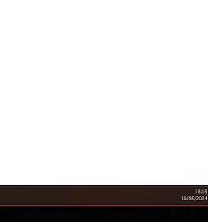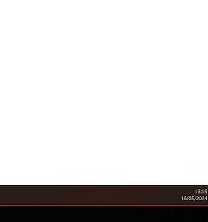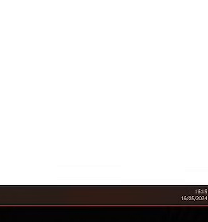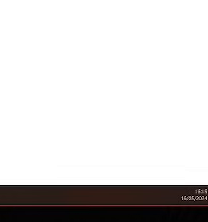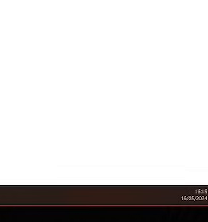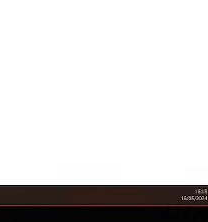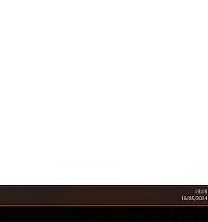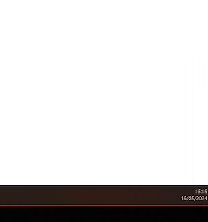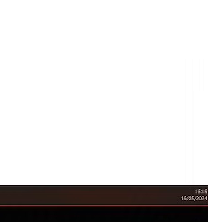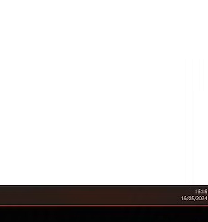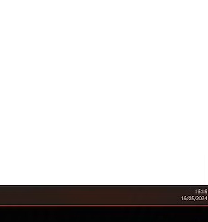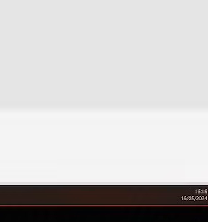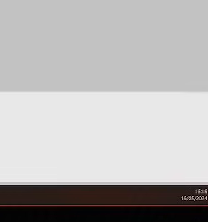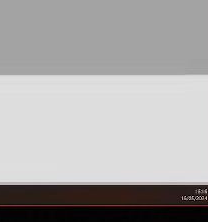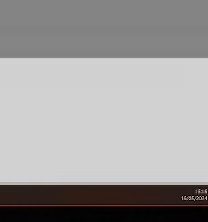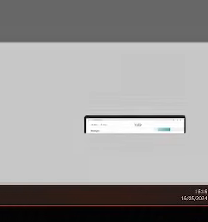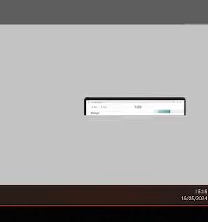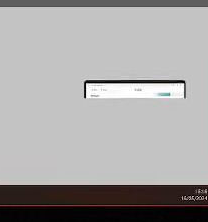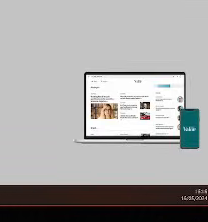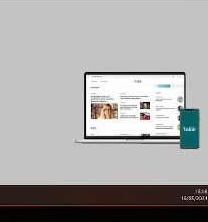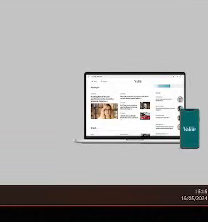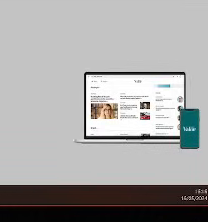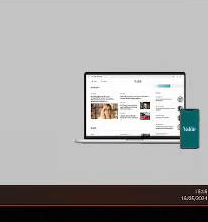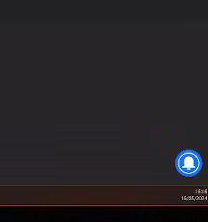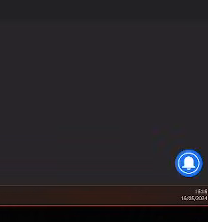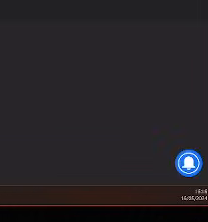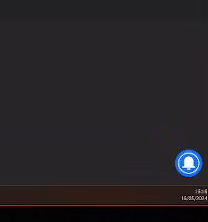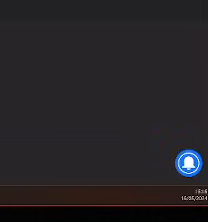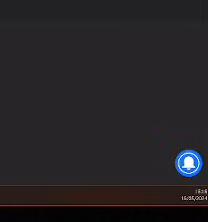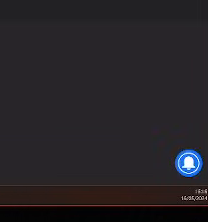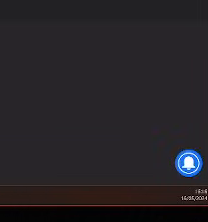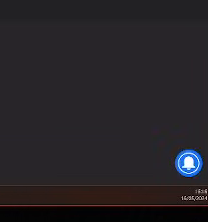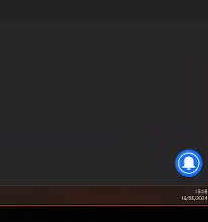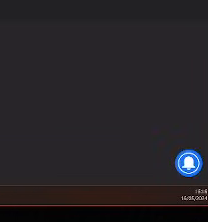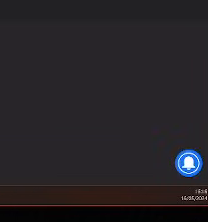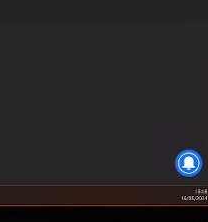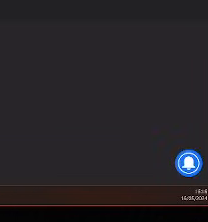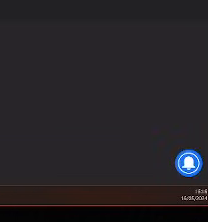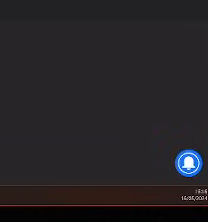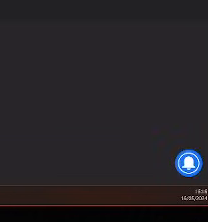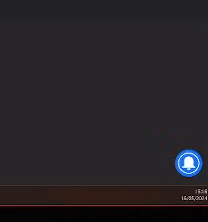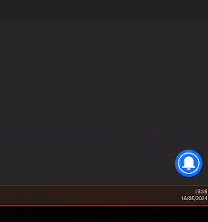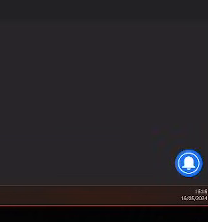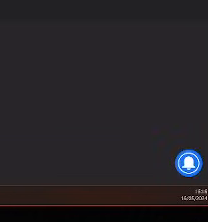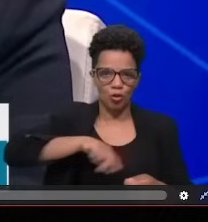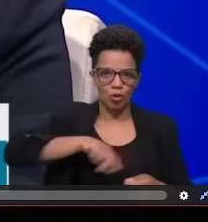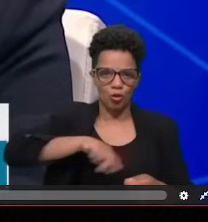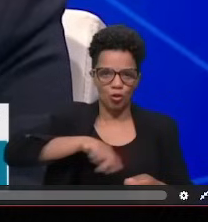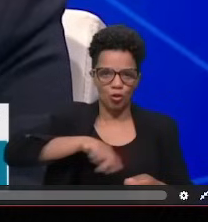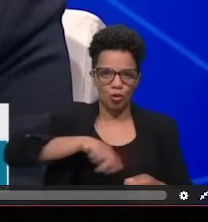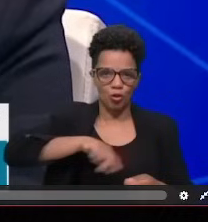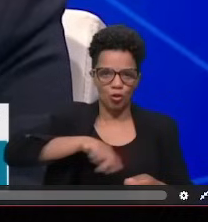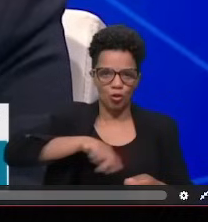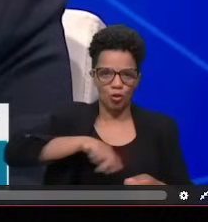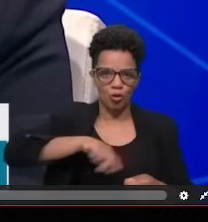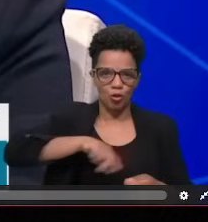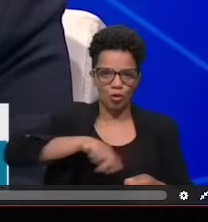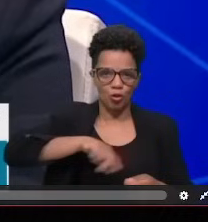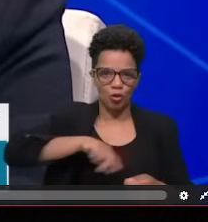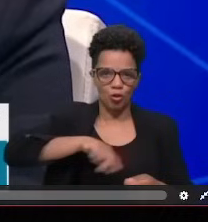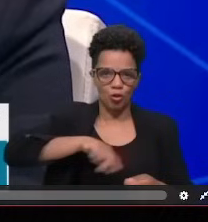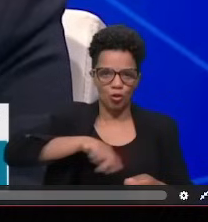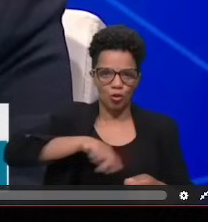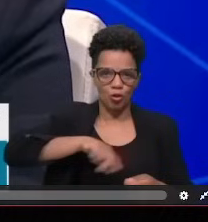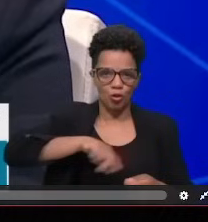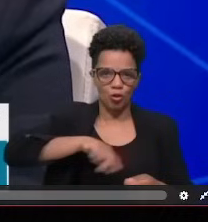dizer é eu não percebo as emissões de CO2 certo agora não percebo como é que se consegue colocar a importância